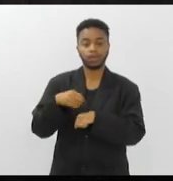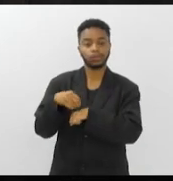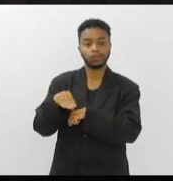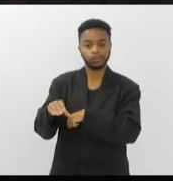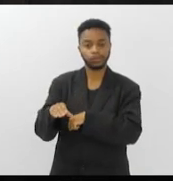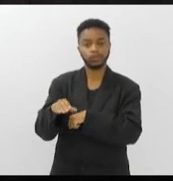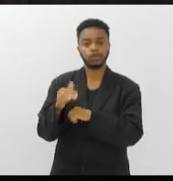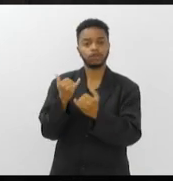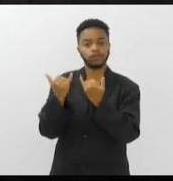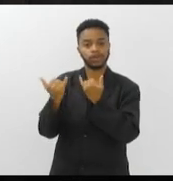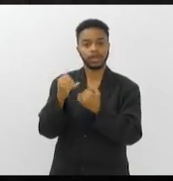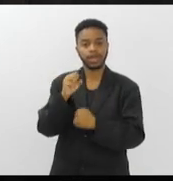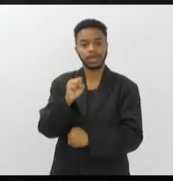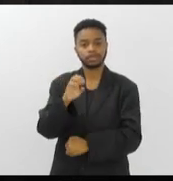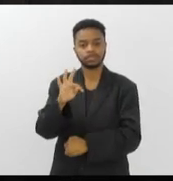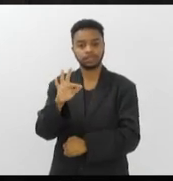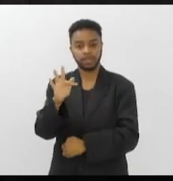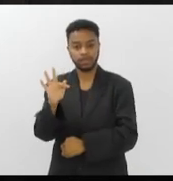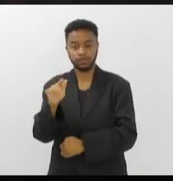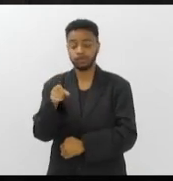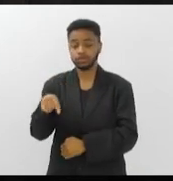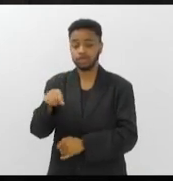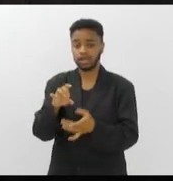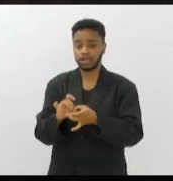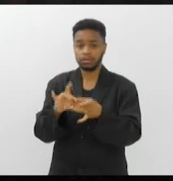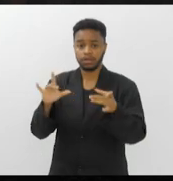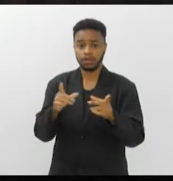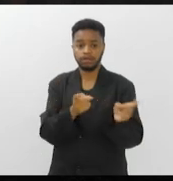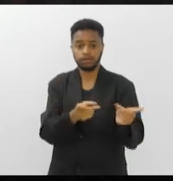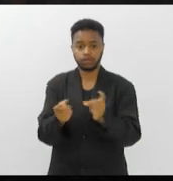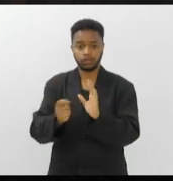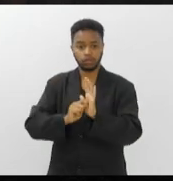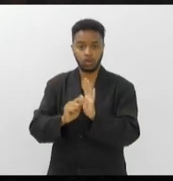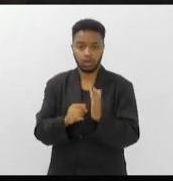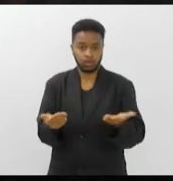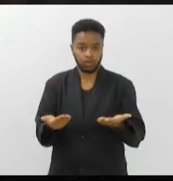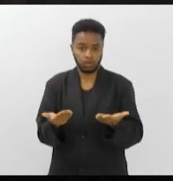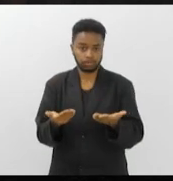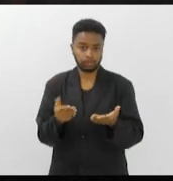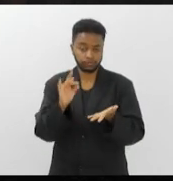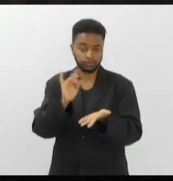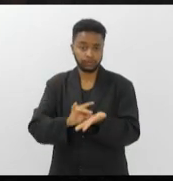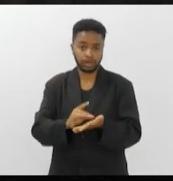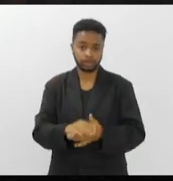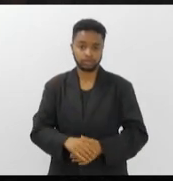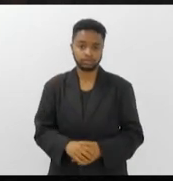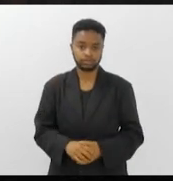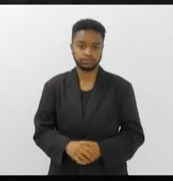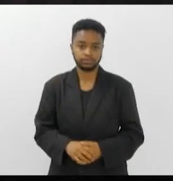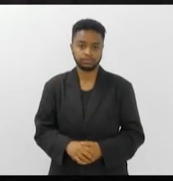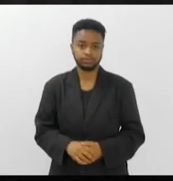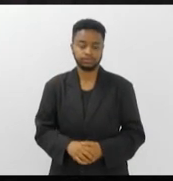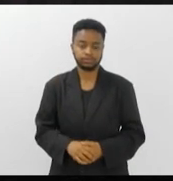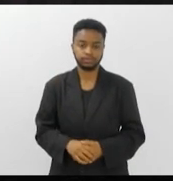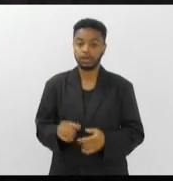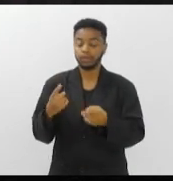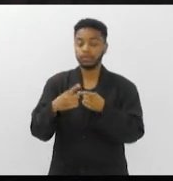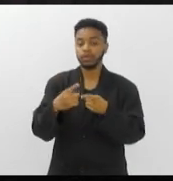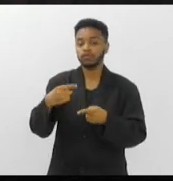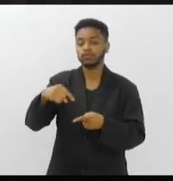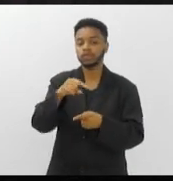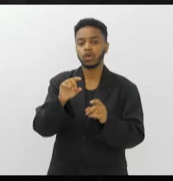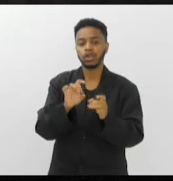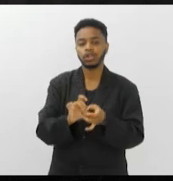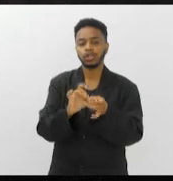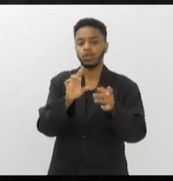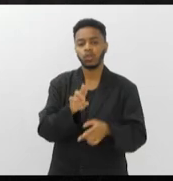STF que vocês acabaram de autorizar o tráfico de drogas, pô. Essa aqui é a verdade, pô. Vocês não estão autorizando o